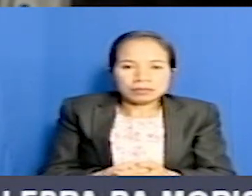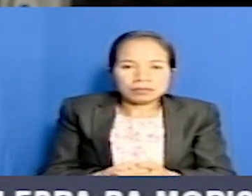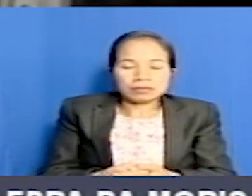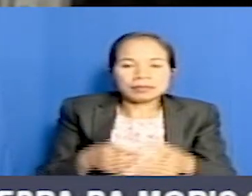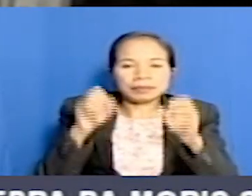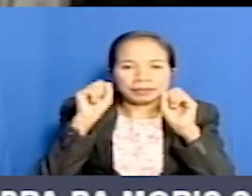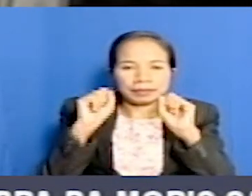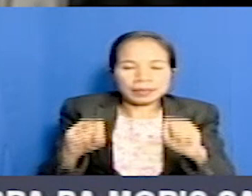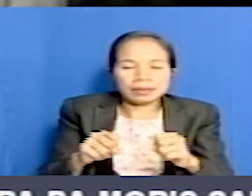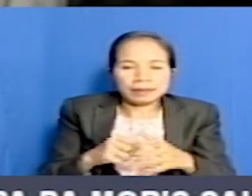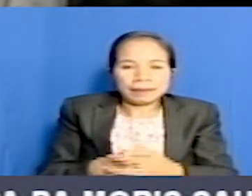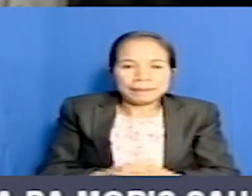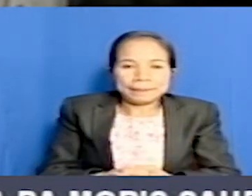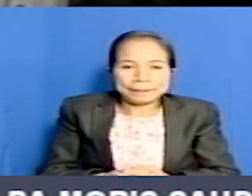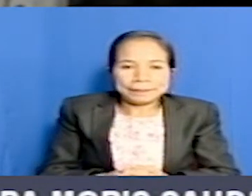bele